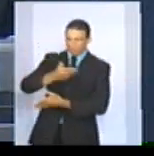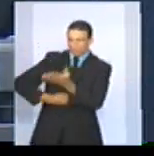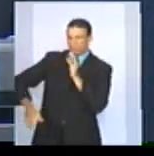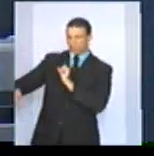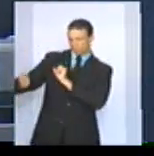ao nosso lado nesse processo